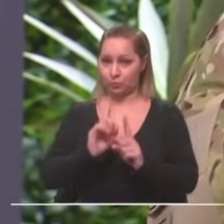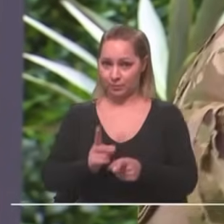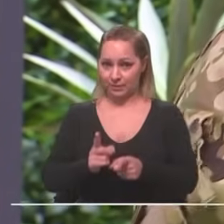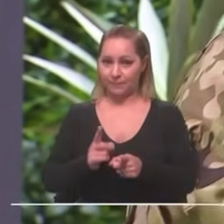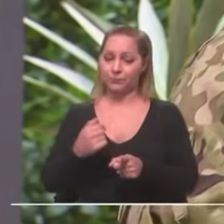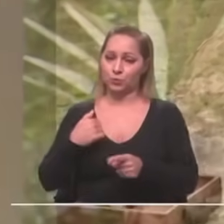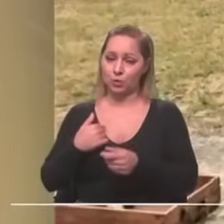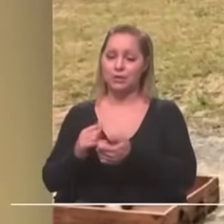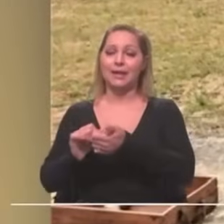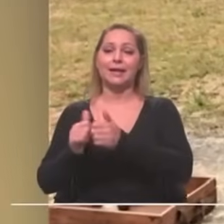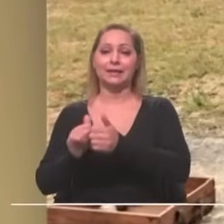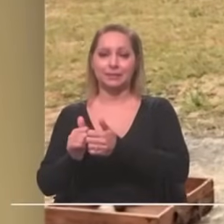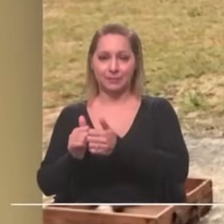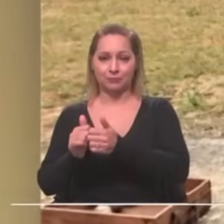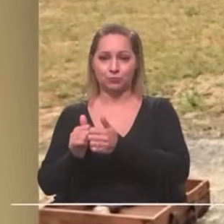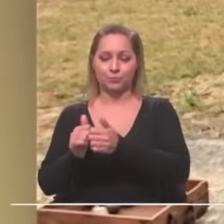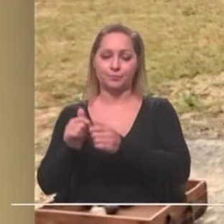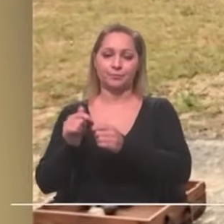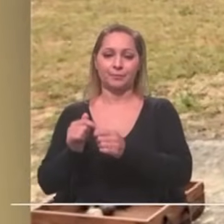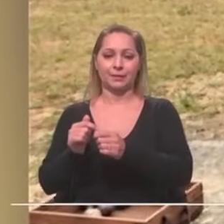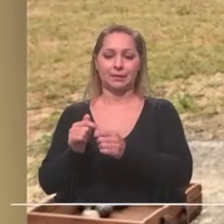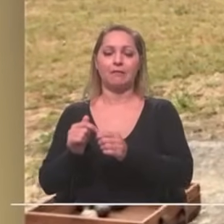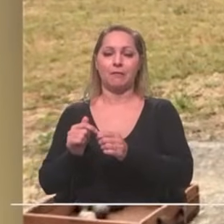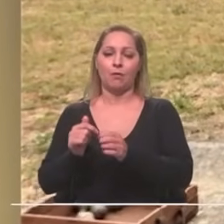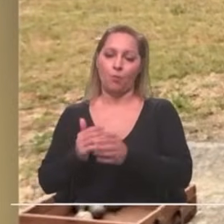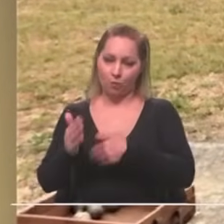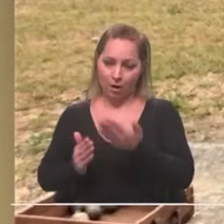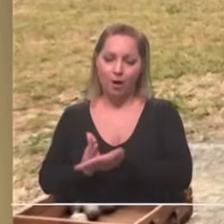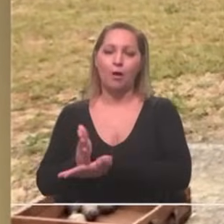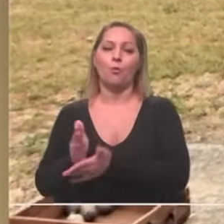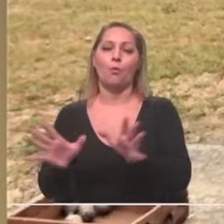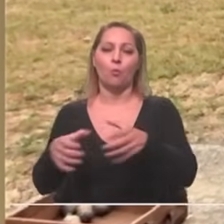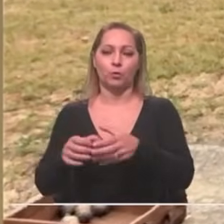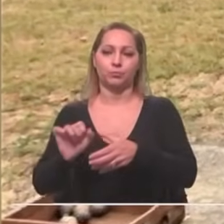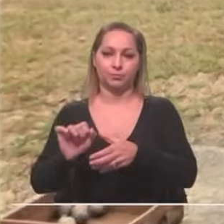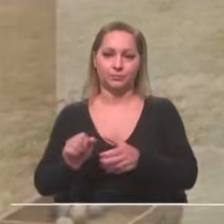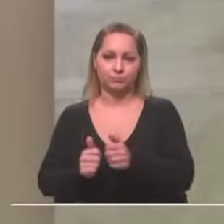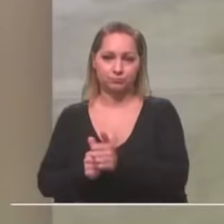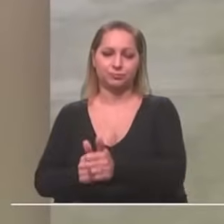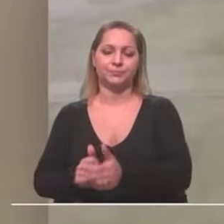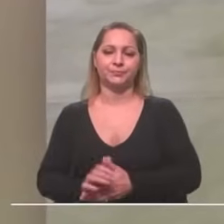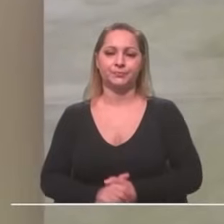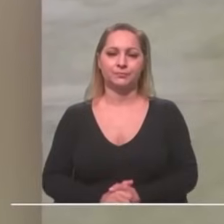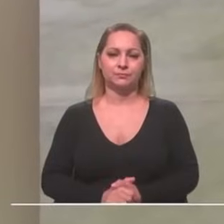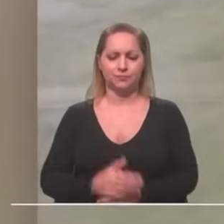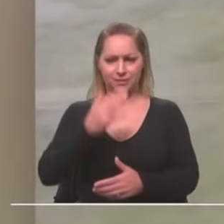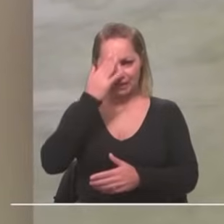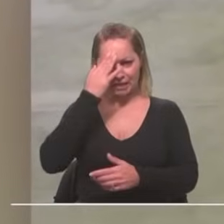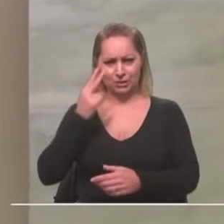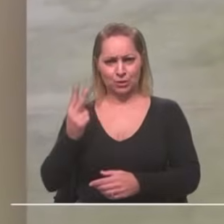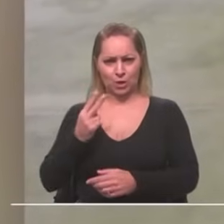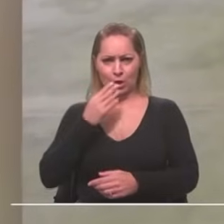nós adaptamos os exercícios para que não fique atrás do seu pelotão e para consiga aguentar junto com os restantes. Acha que somos uns bons